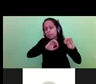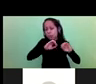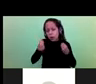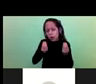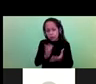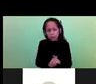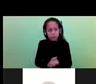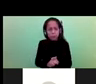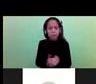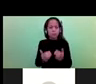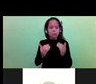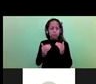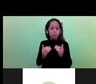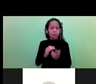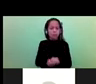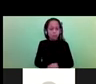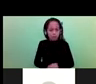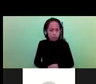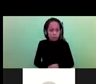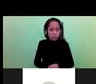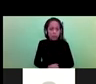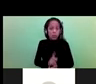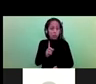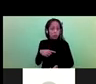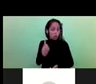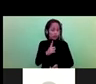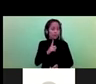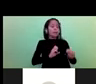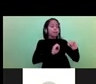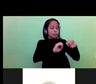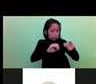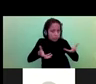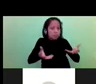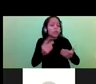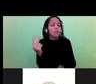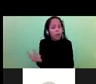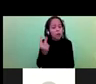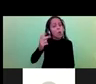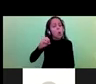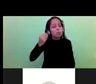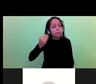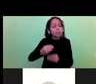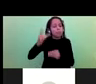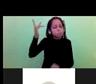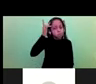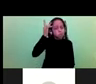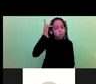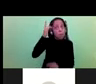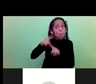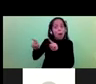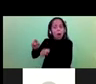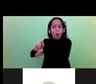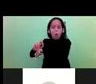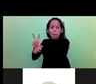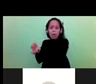De que adianta educar para gerar valor agregado ou garantir produtividade quando a robótica e